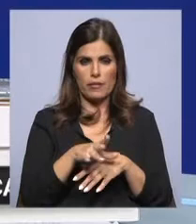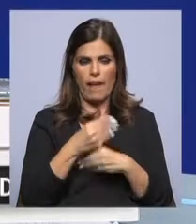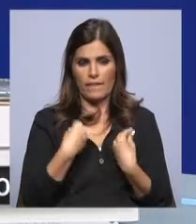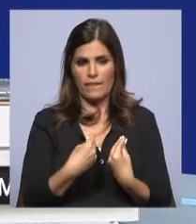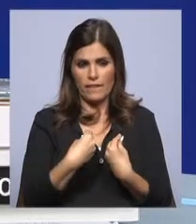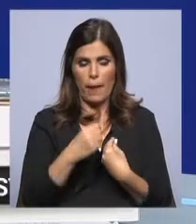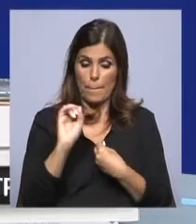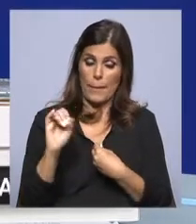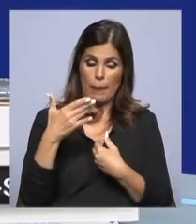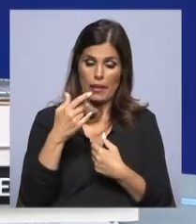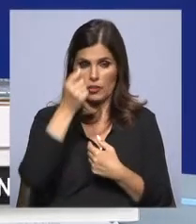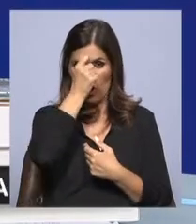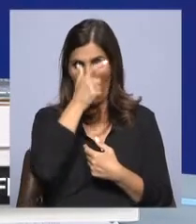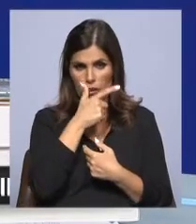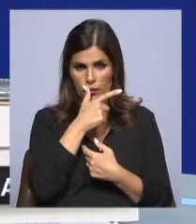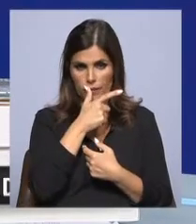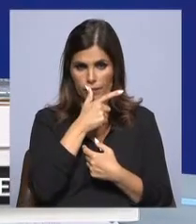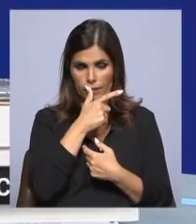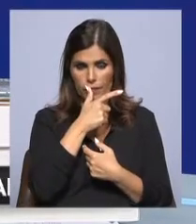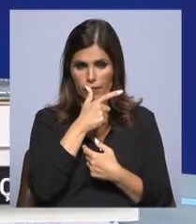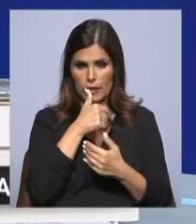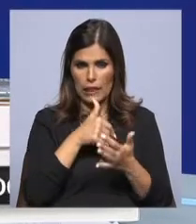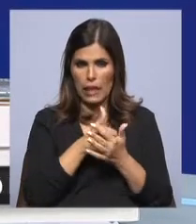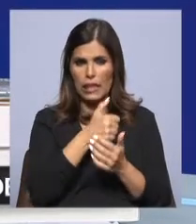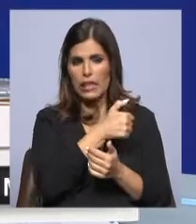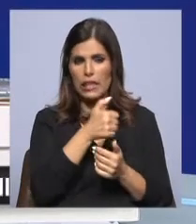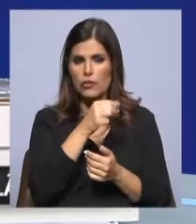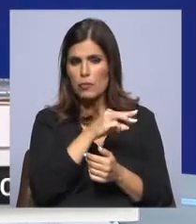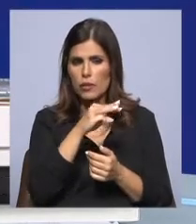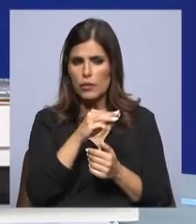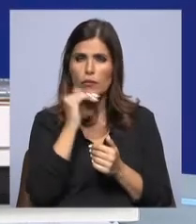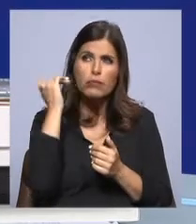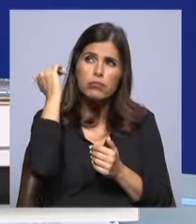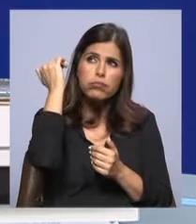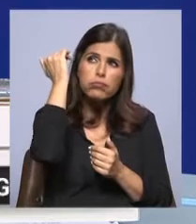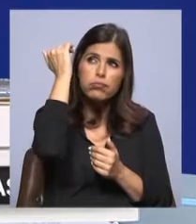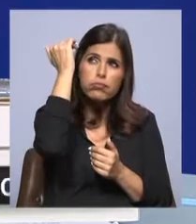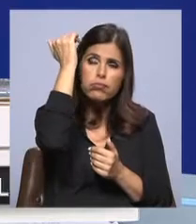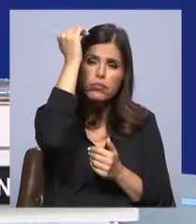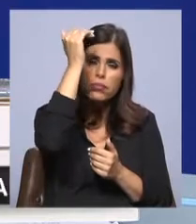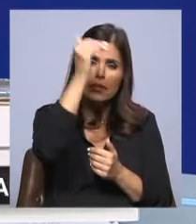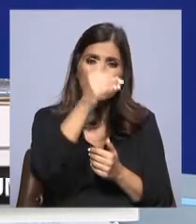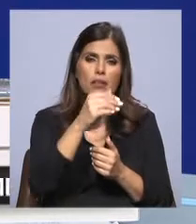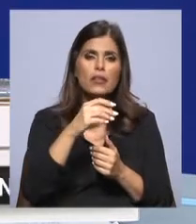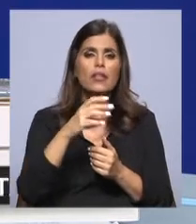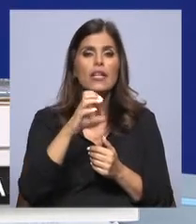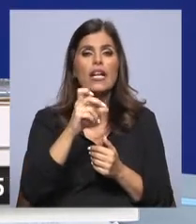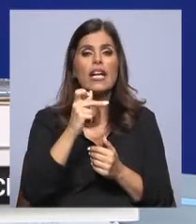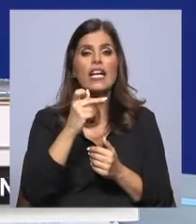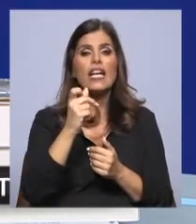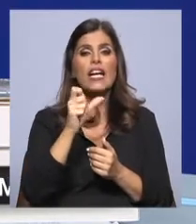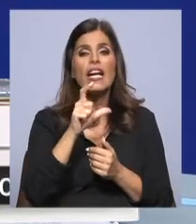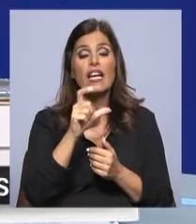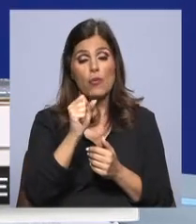primeira história leva-nos até 500 milhões de anos-luz de distância na Terra para uma galáxia anã. Anã galáxia, porque o mistério